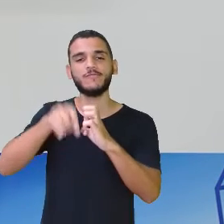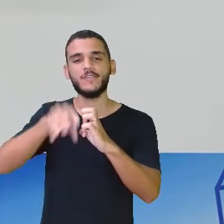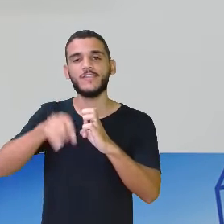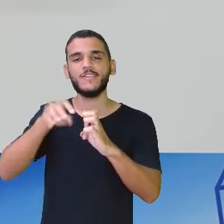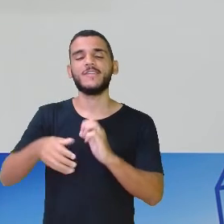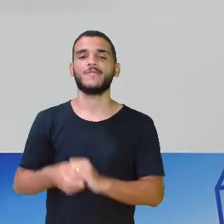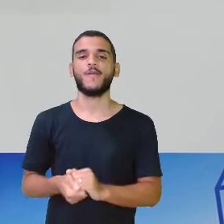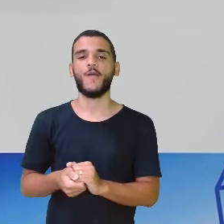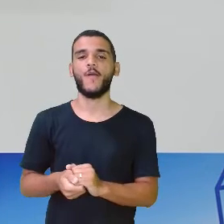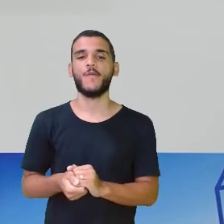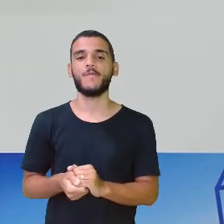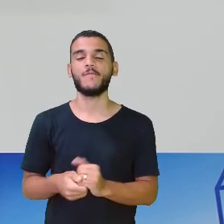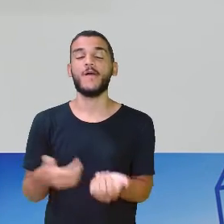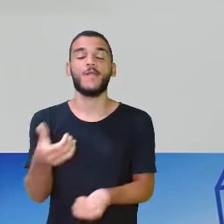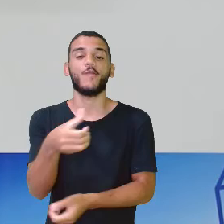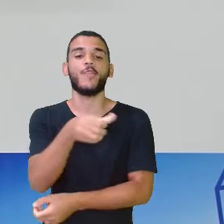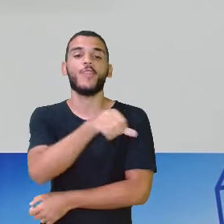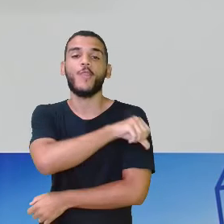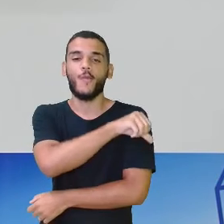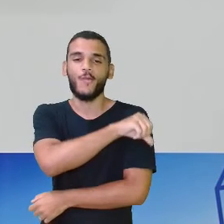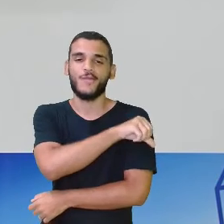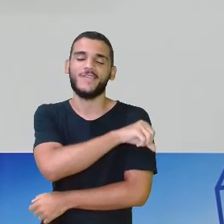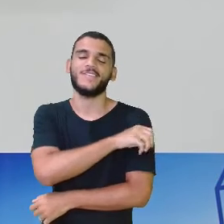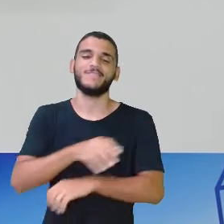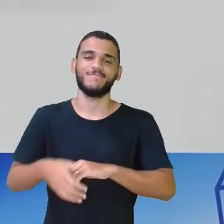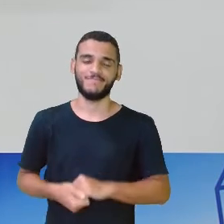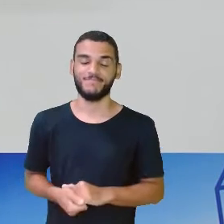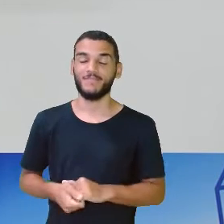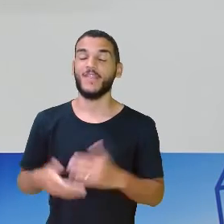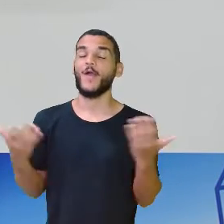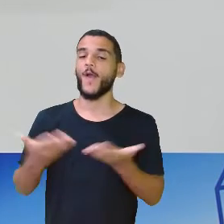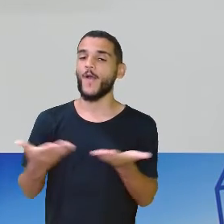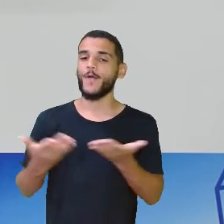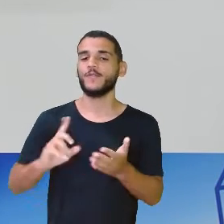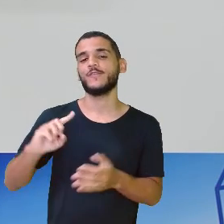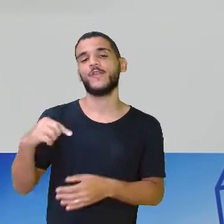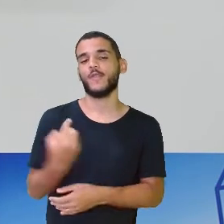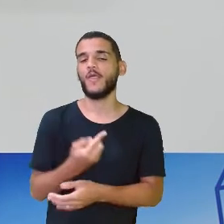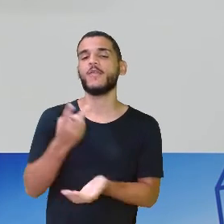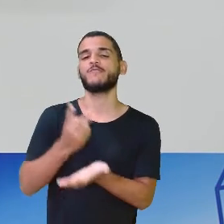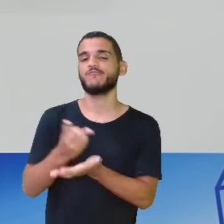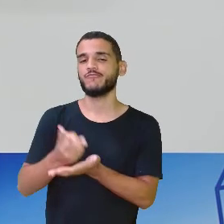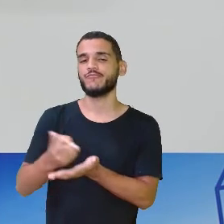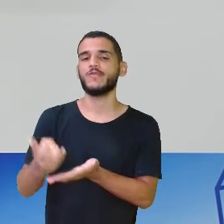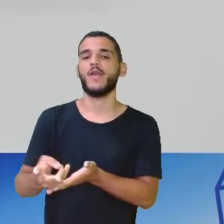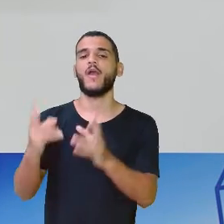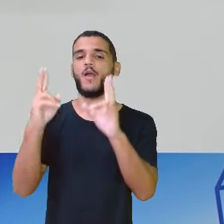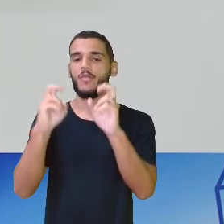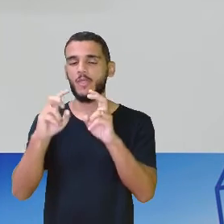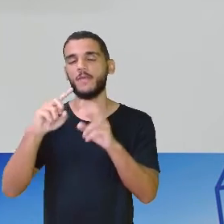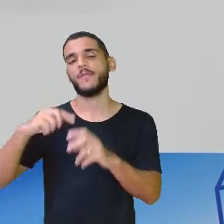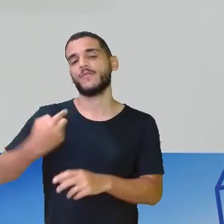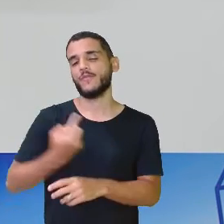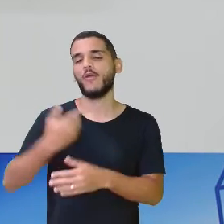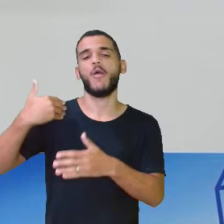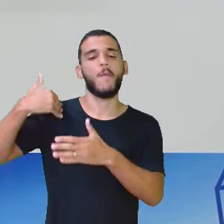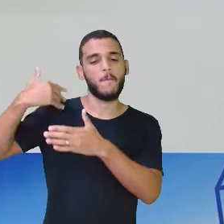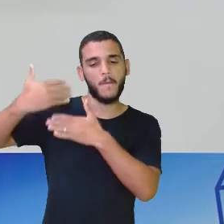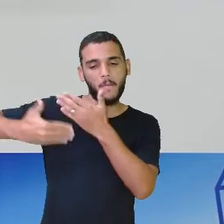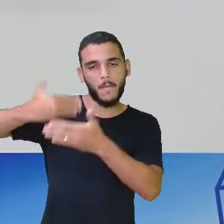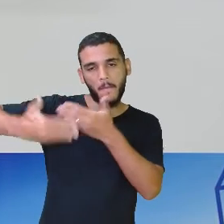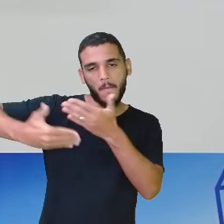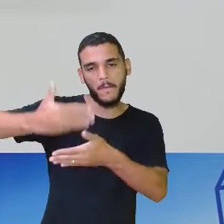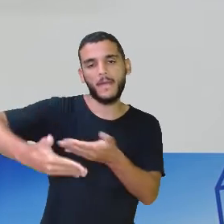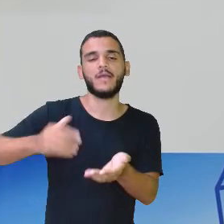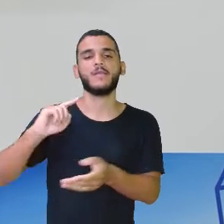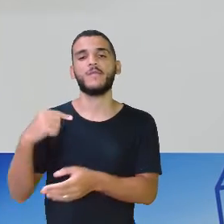para as turminhas maravilhosas do 9º ano. E hoje nós vamos dar continuidade a uma temática que a gente vem desenvolvendo.